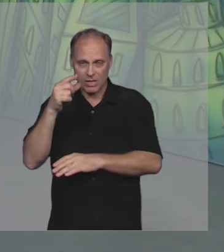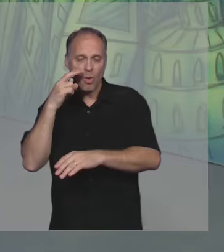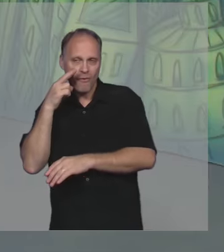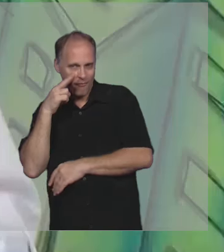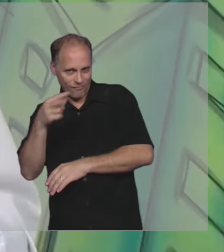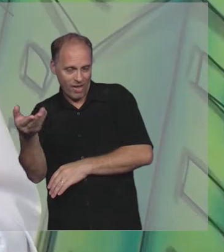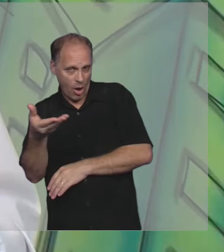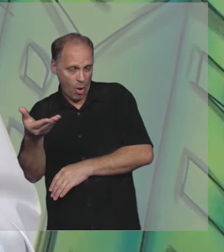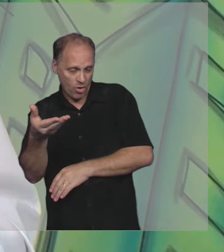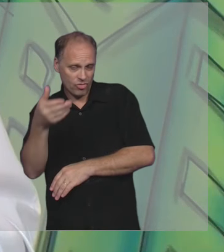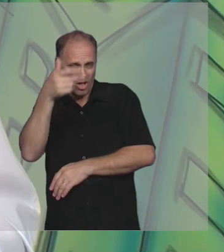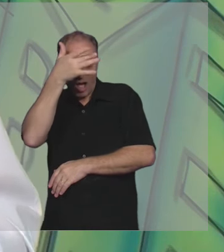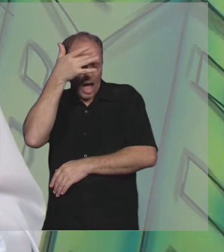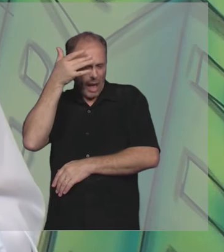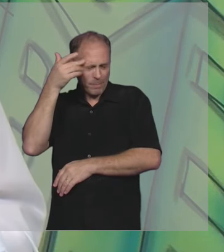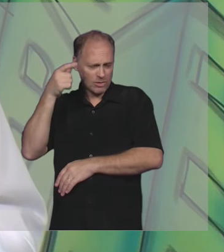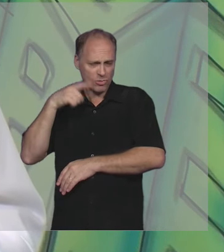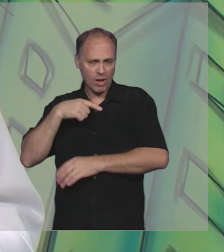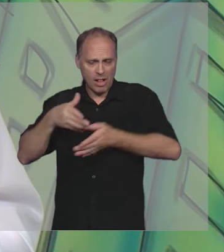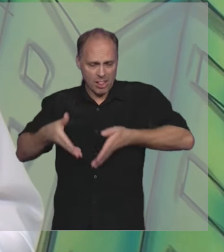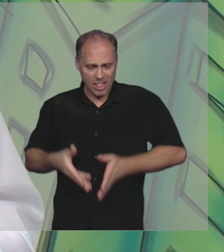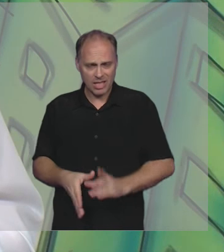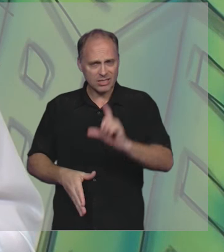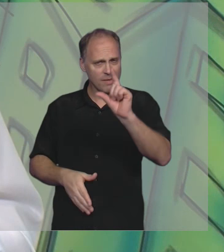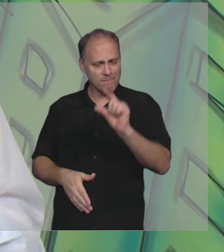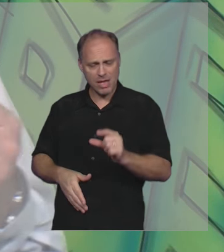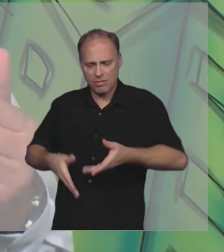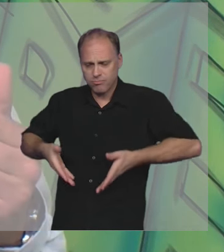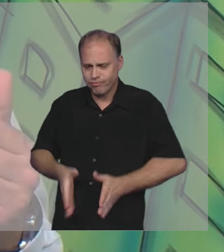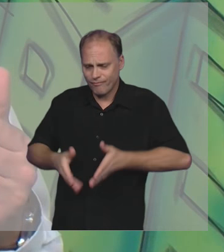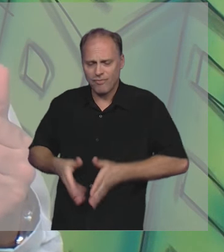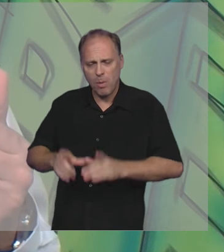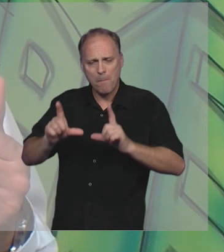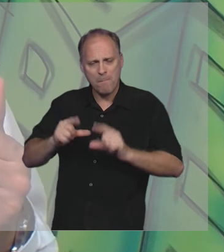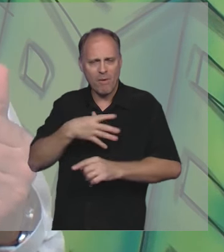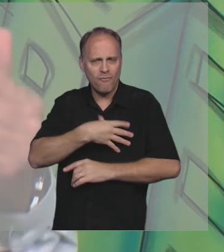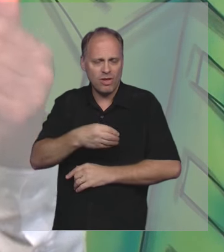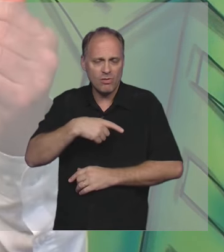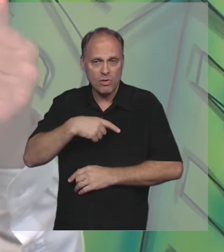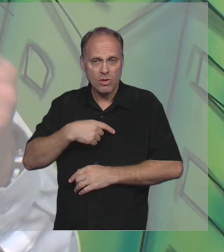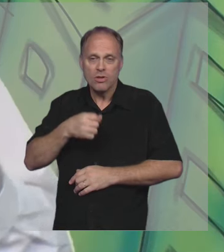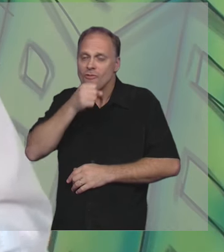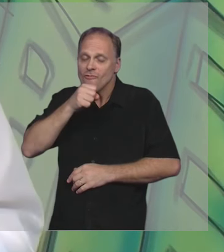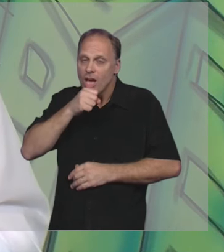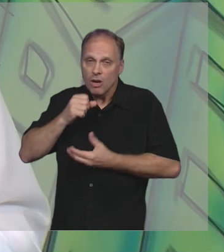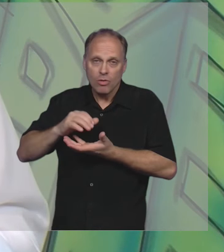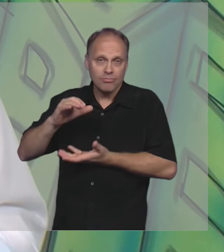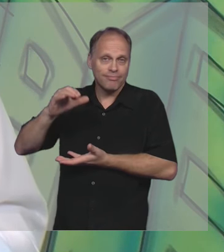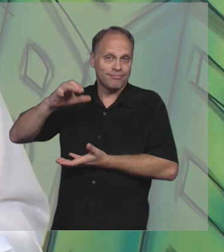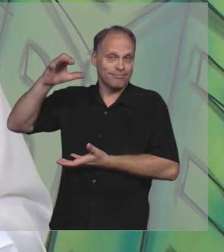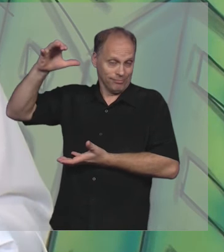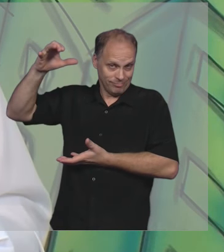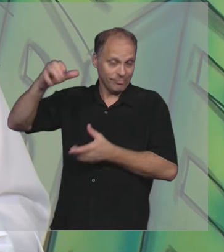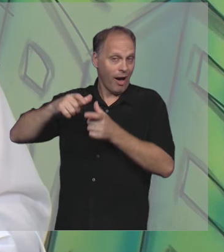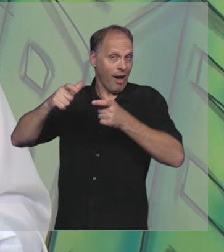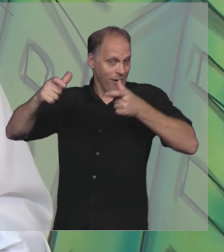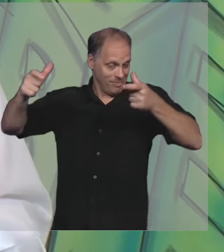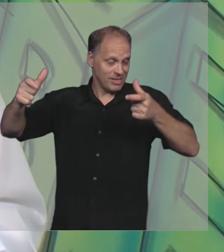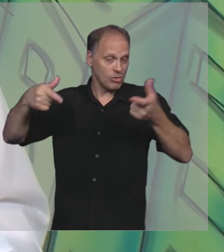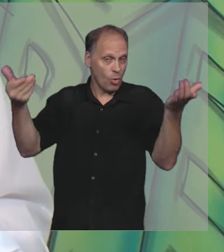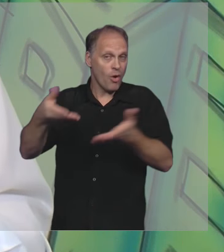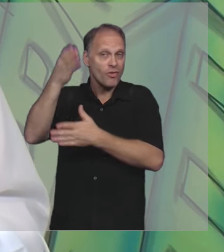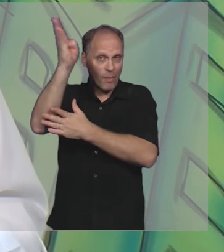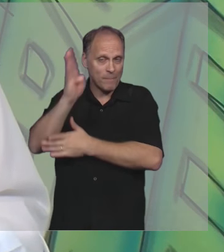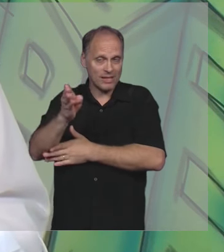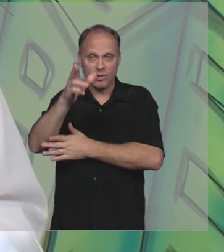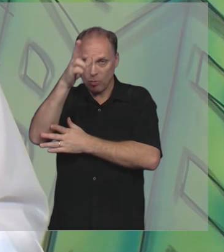hoje, no momento que as pessoas cada vez nascem menos e tem uma população idosa crescendo, hoje o